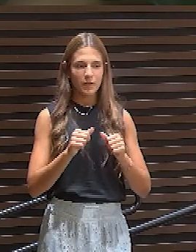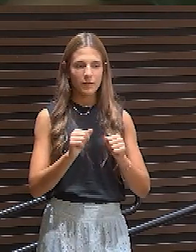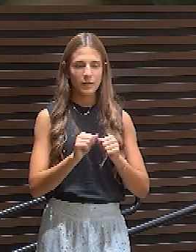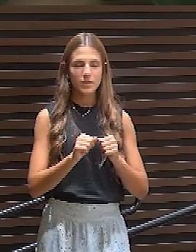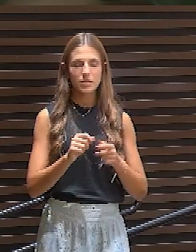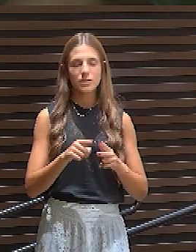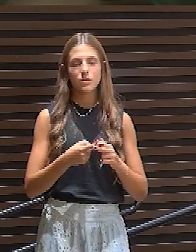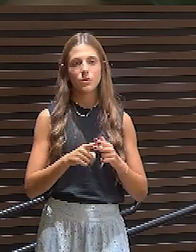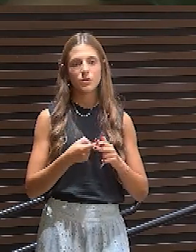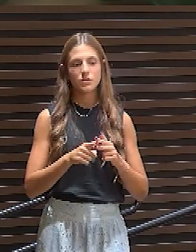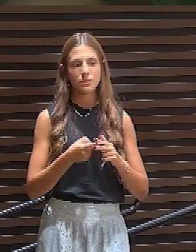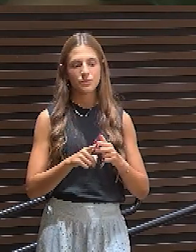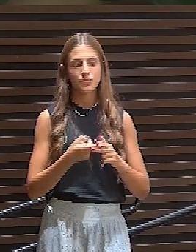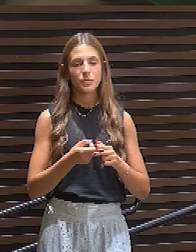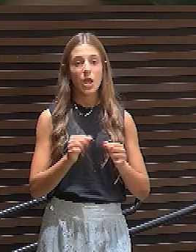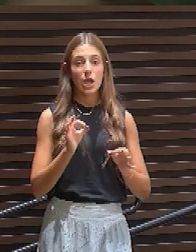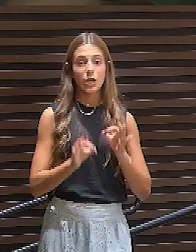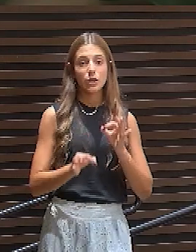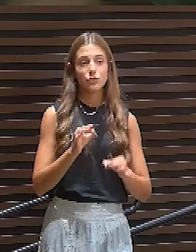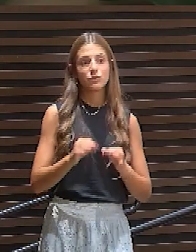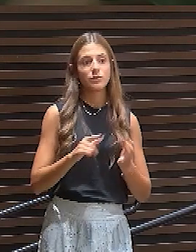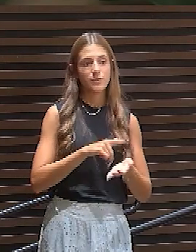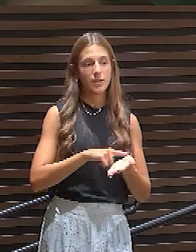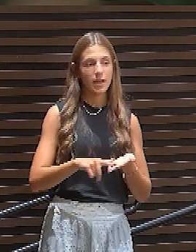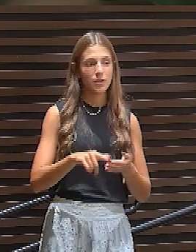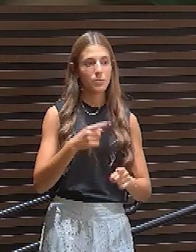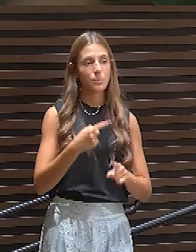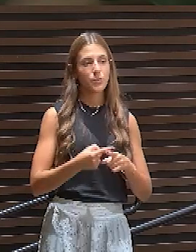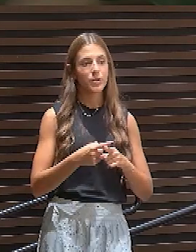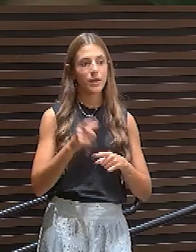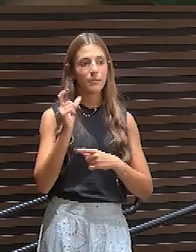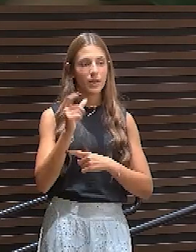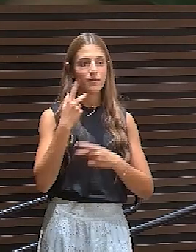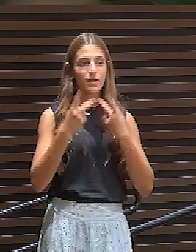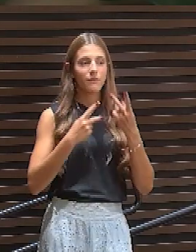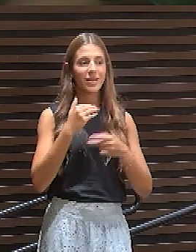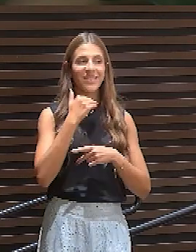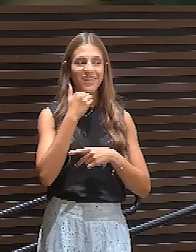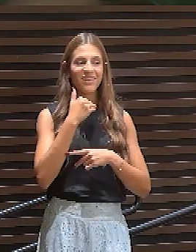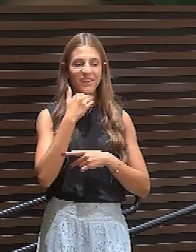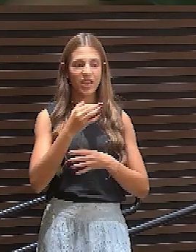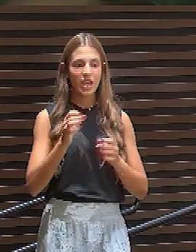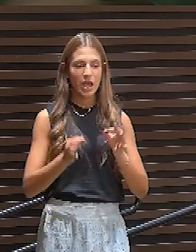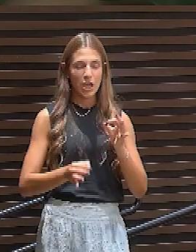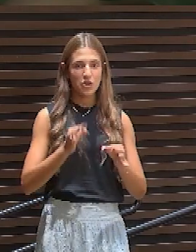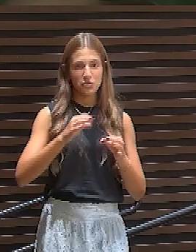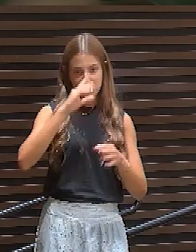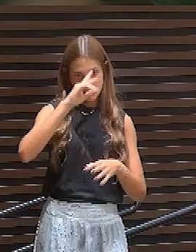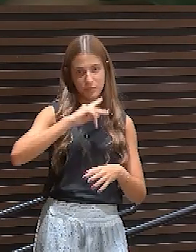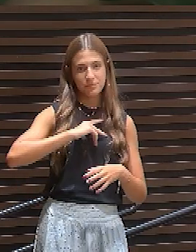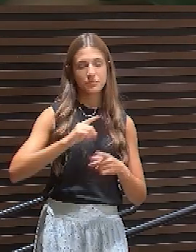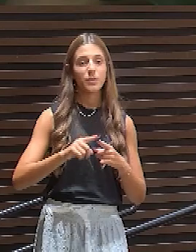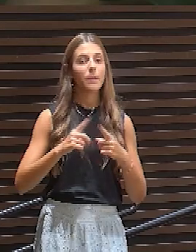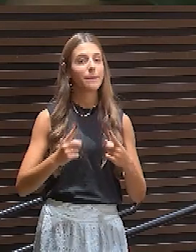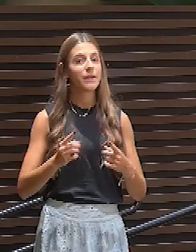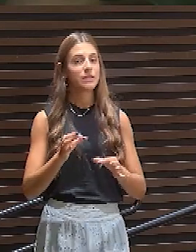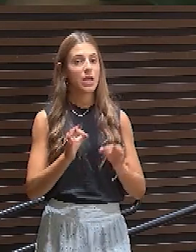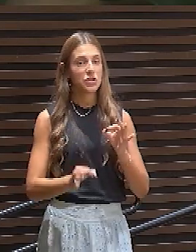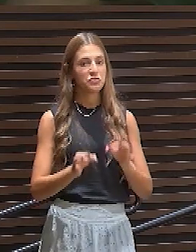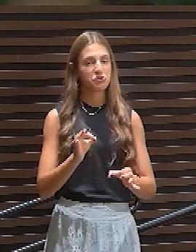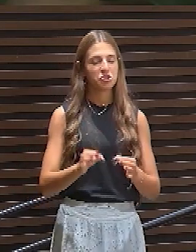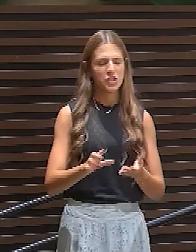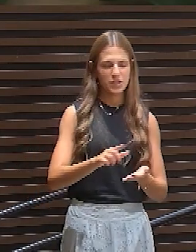que não há justo nenhum sequer pela sua própria justiça. A justiça do homem